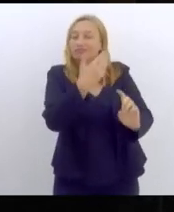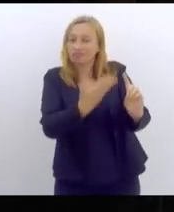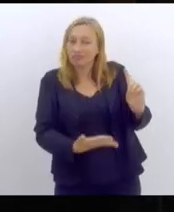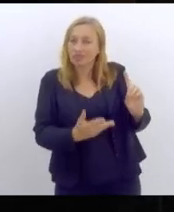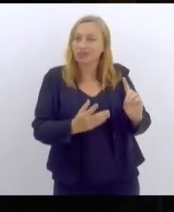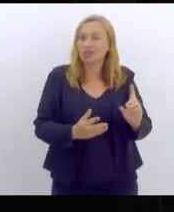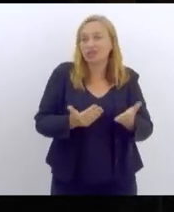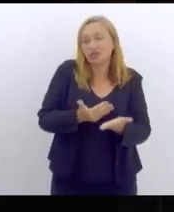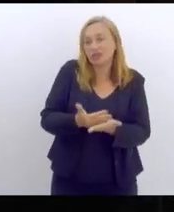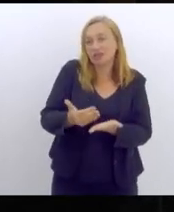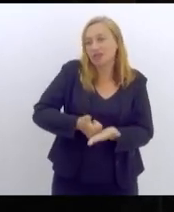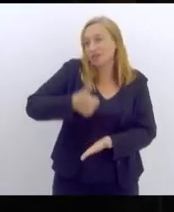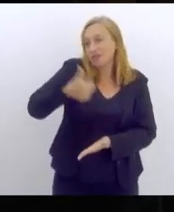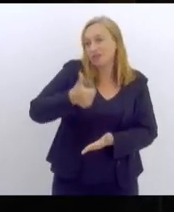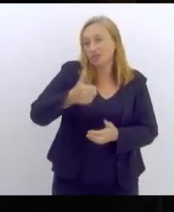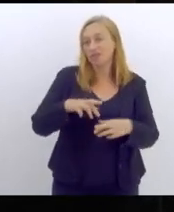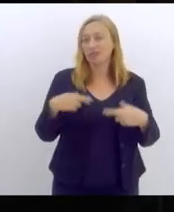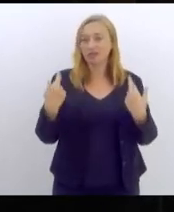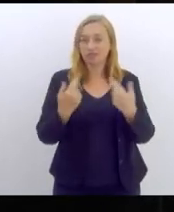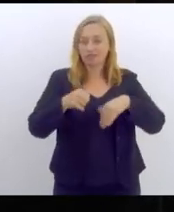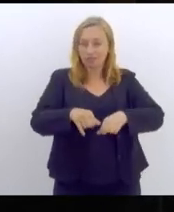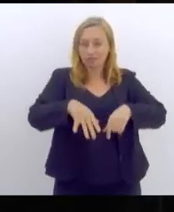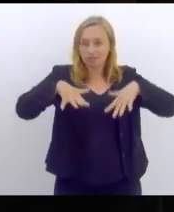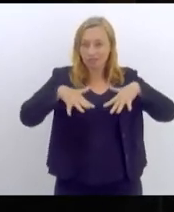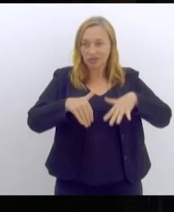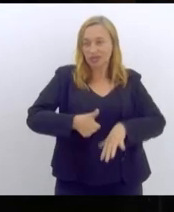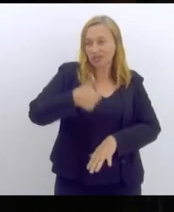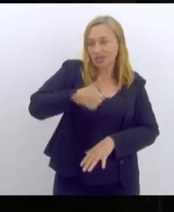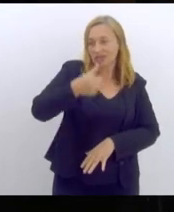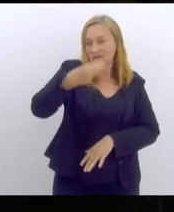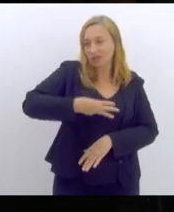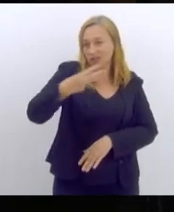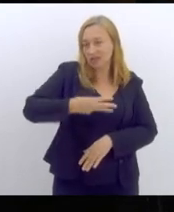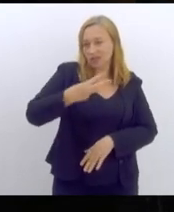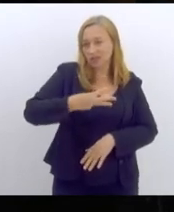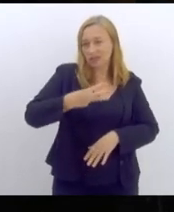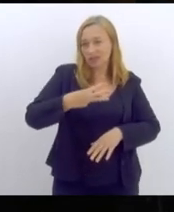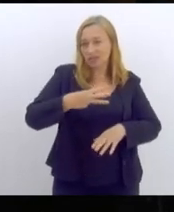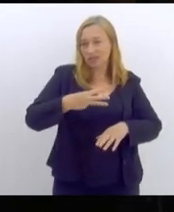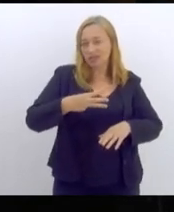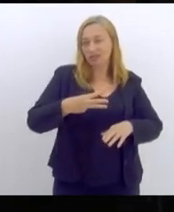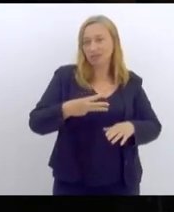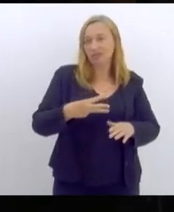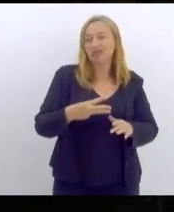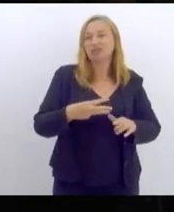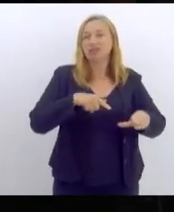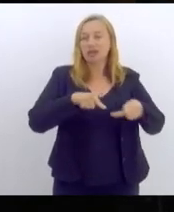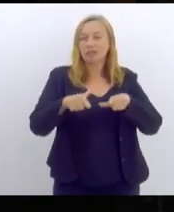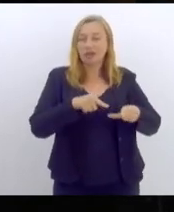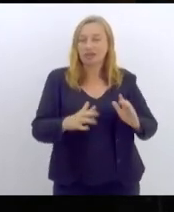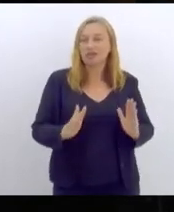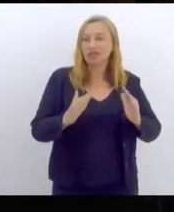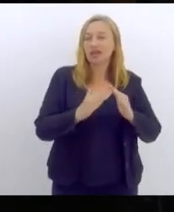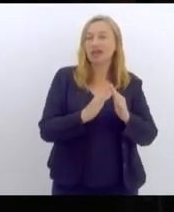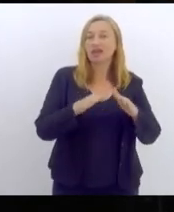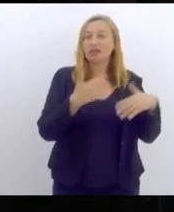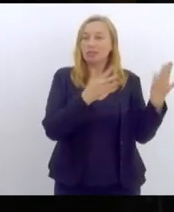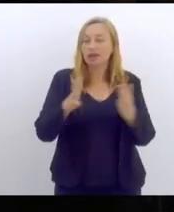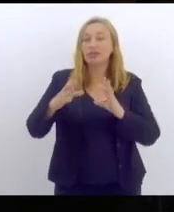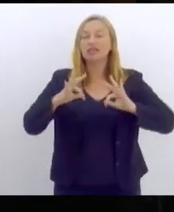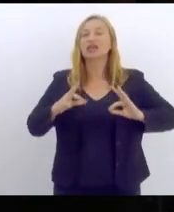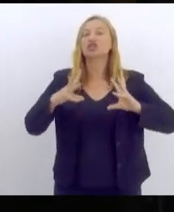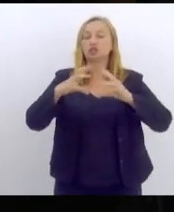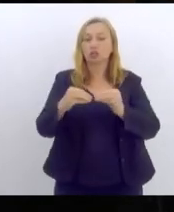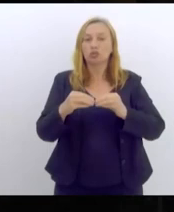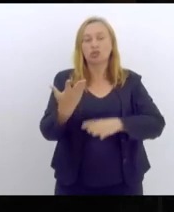o início da primeira sessão legislativa da 13ª legislatura desta casa, saudando, então, a todos os